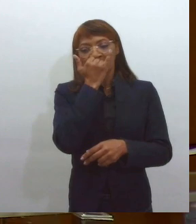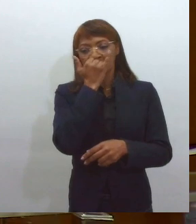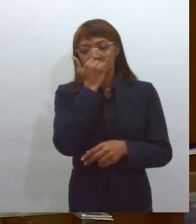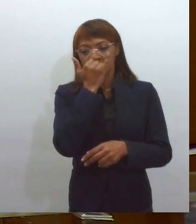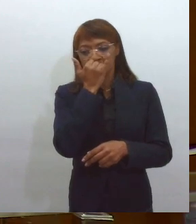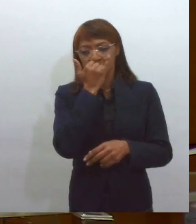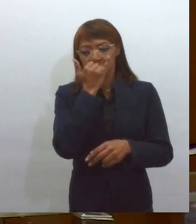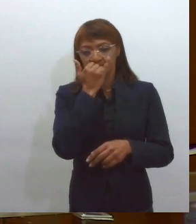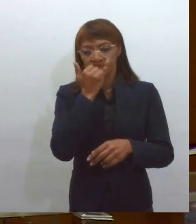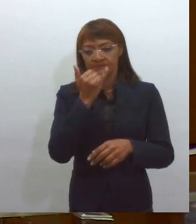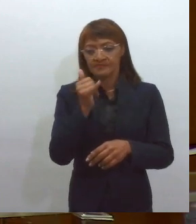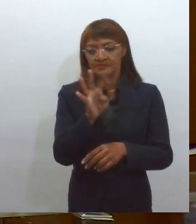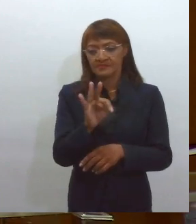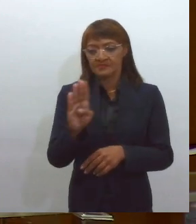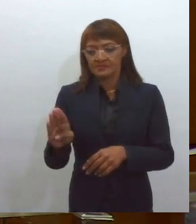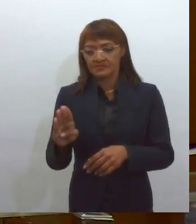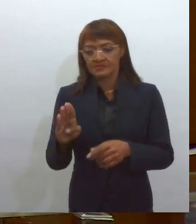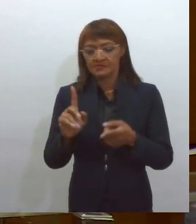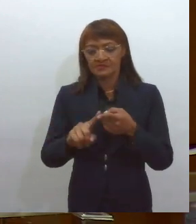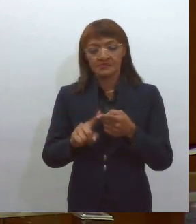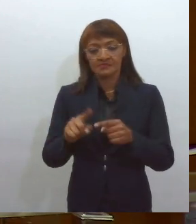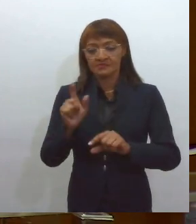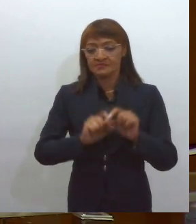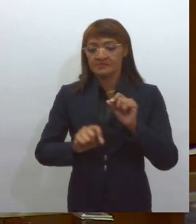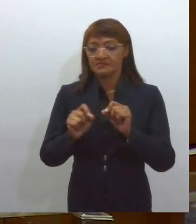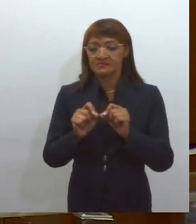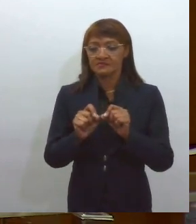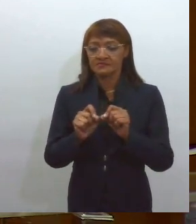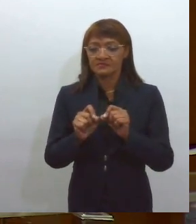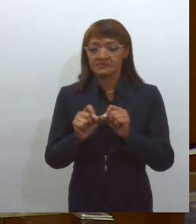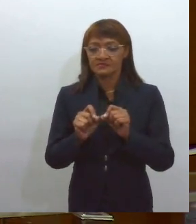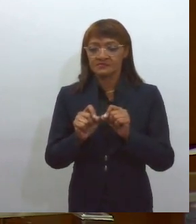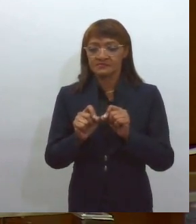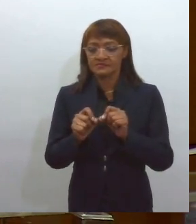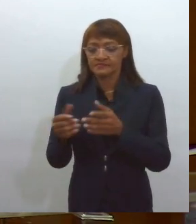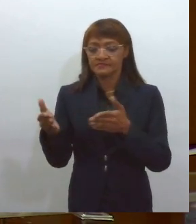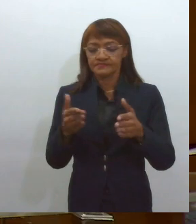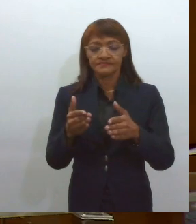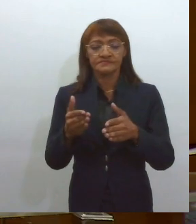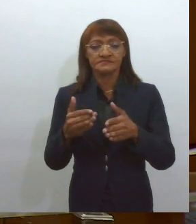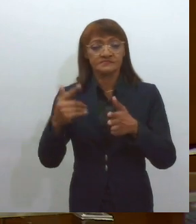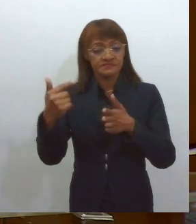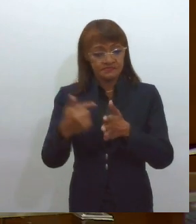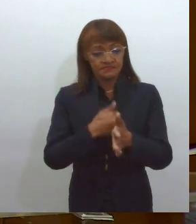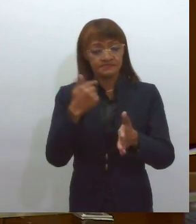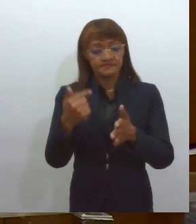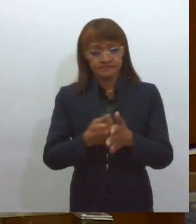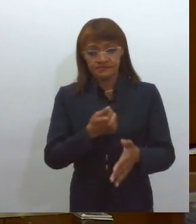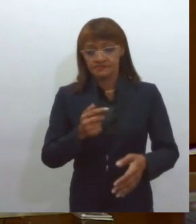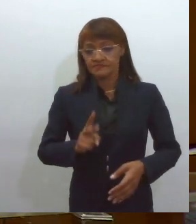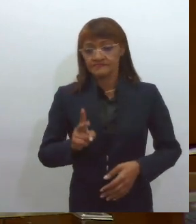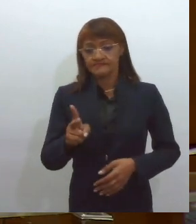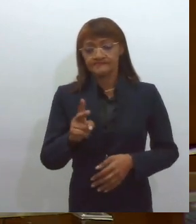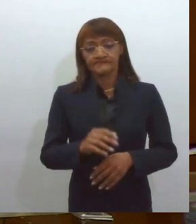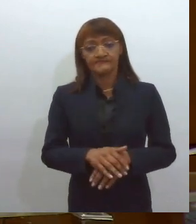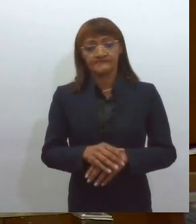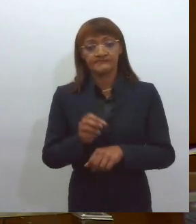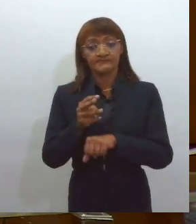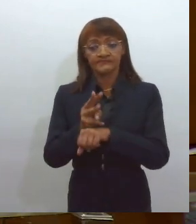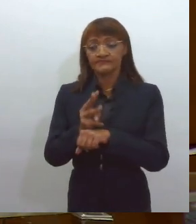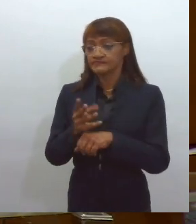através da das nossas redes sociais também via WhatsApp e também presencialmente né